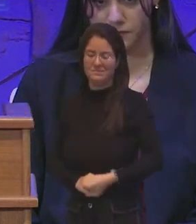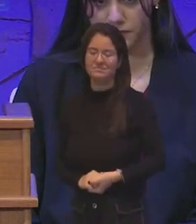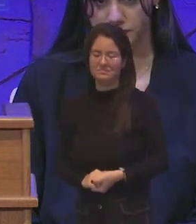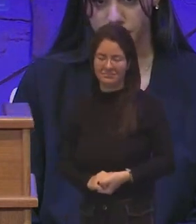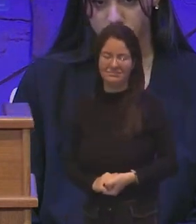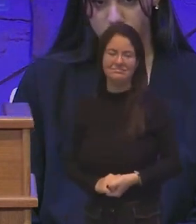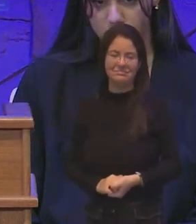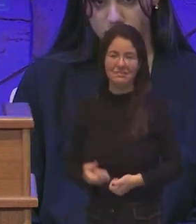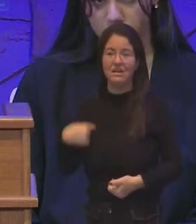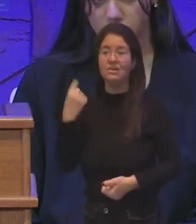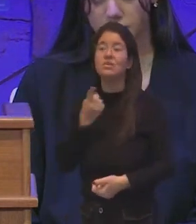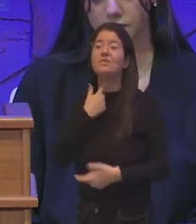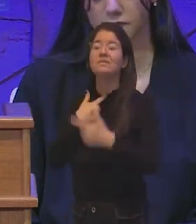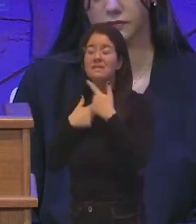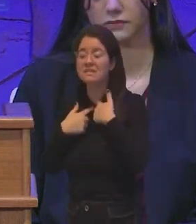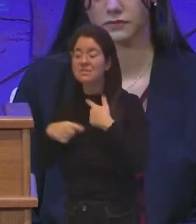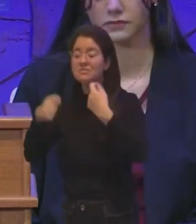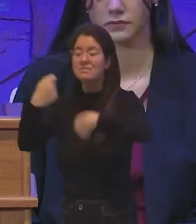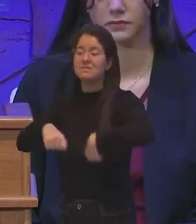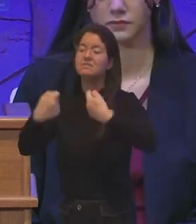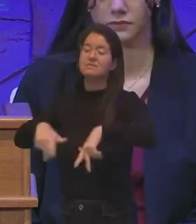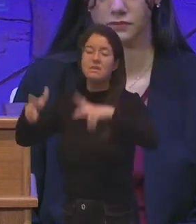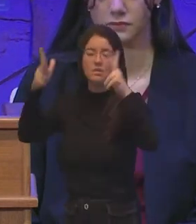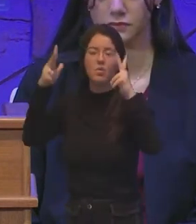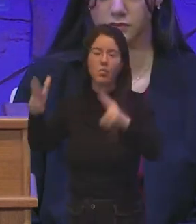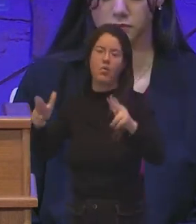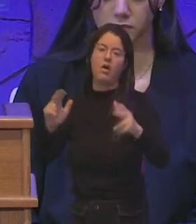O nosso desejo precisa ser esse: